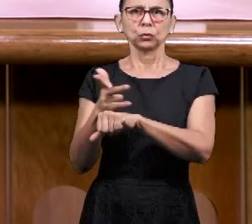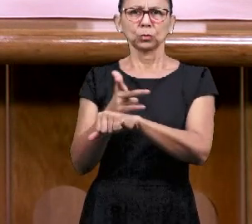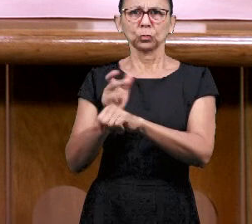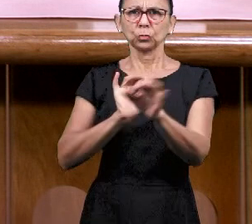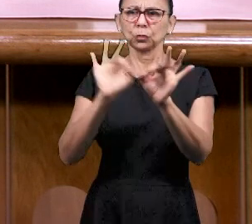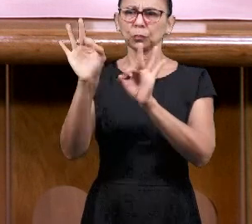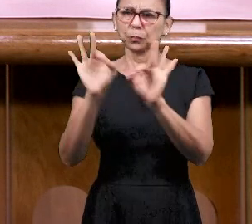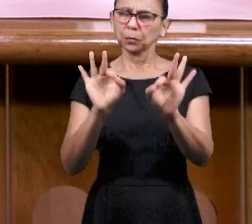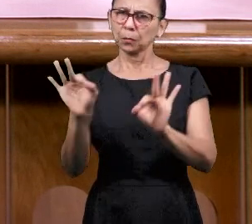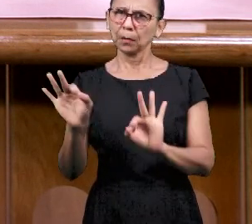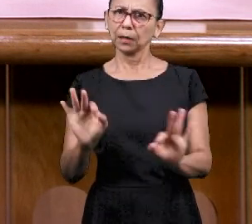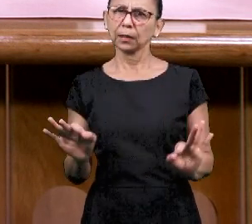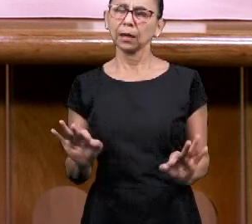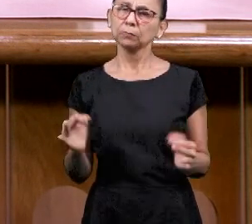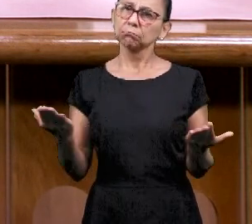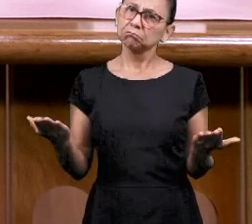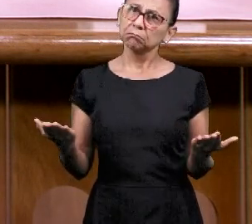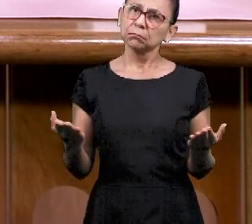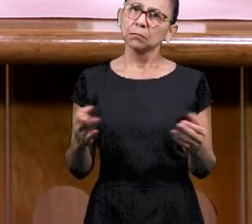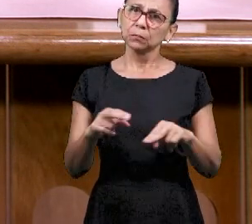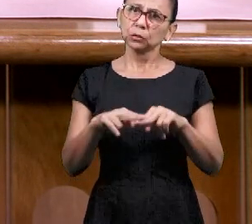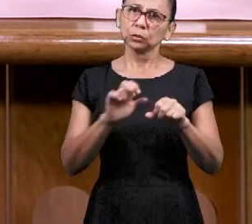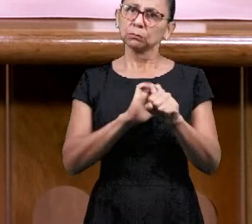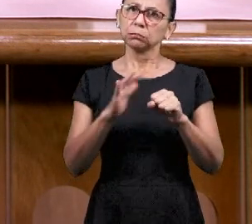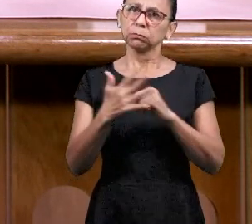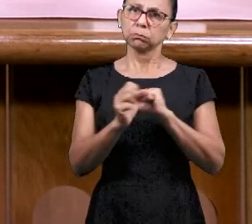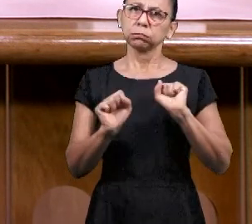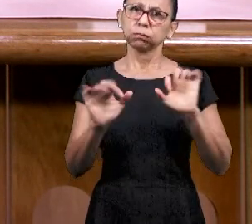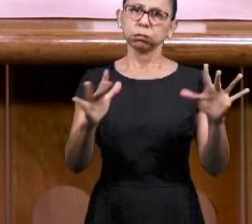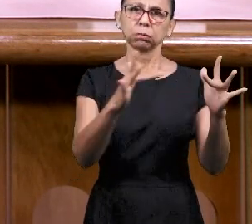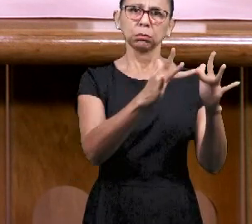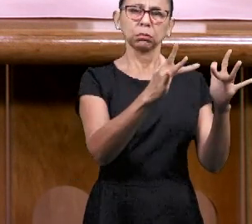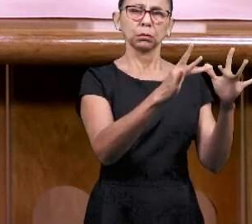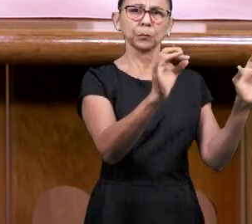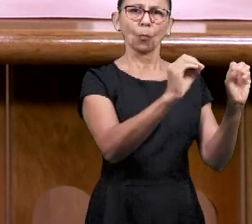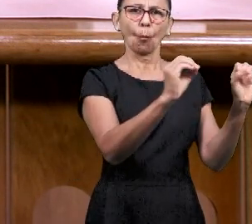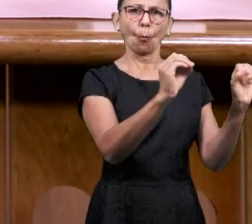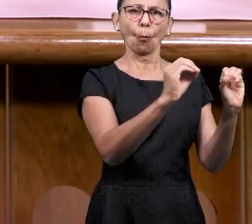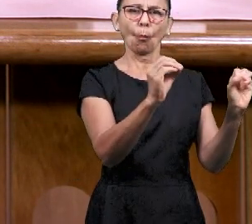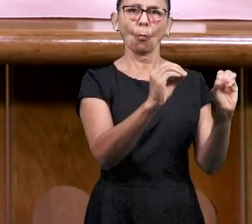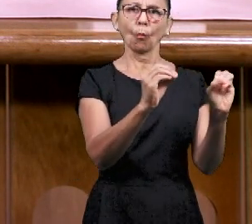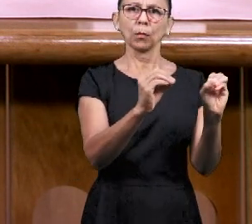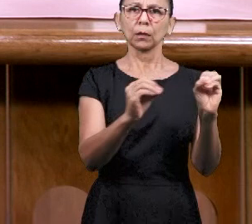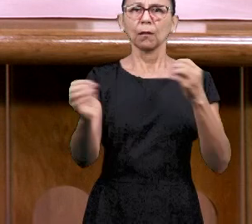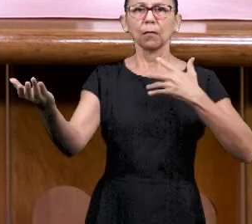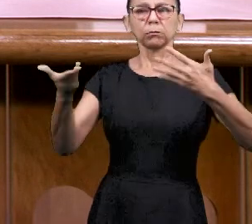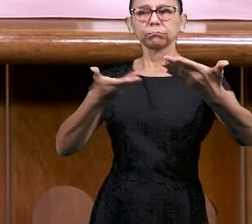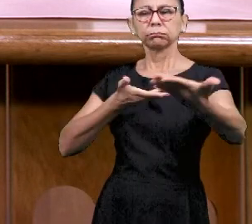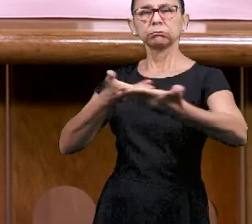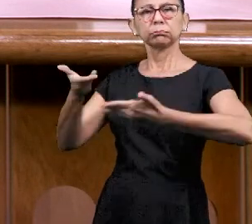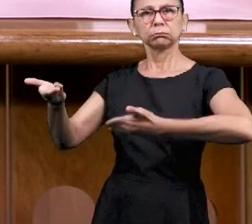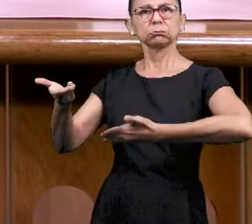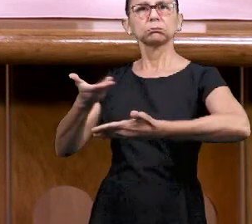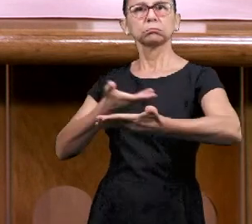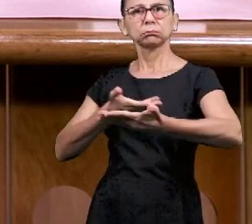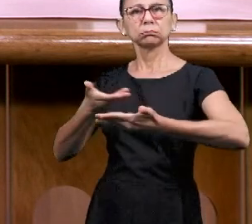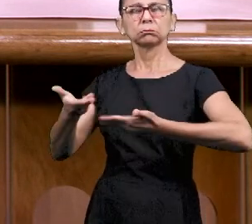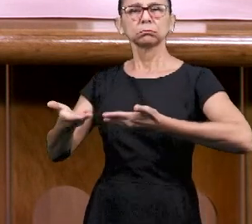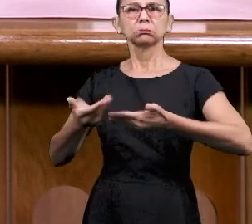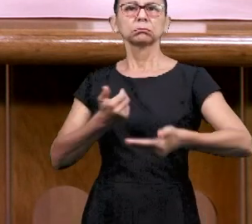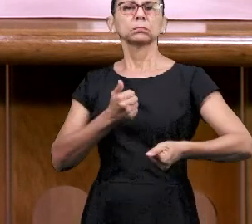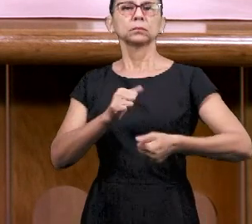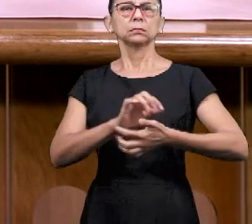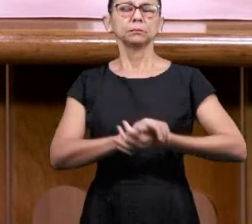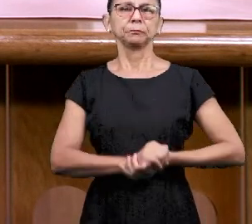biblique dominicale, en adoptant la même dynamique que nous avons fait la